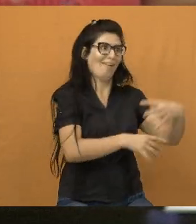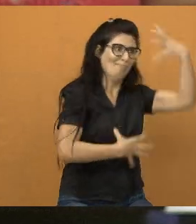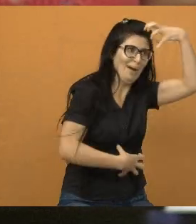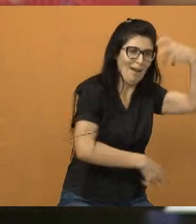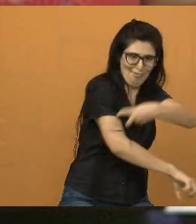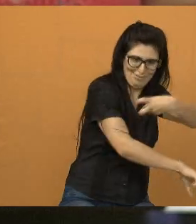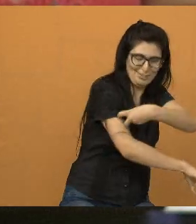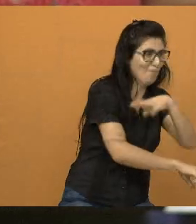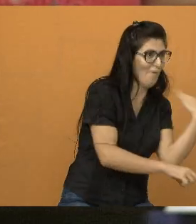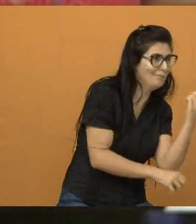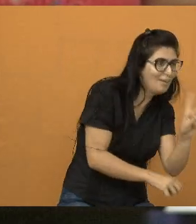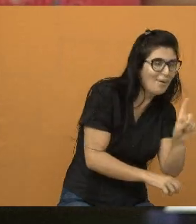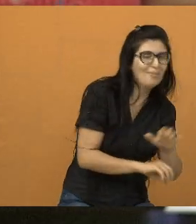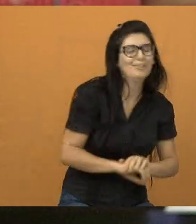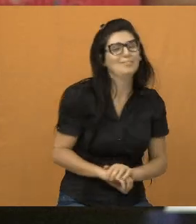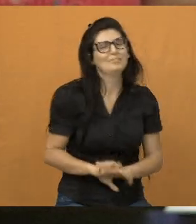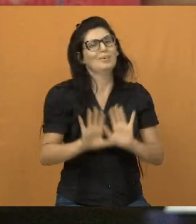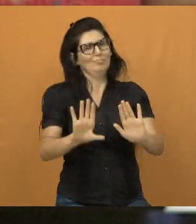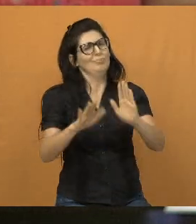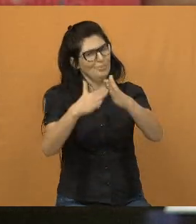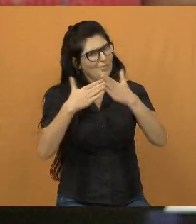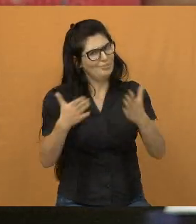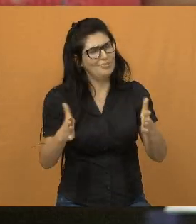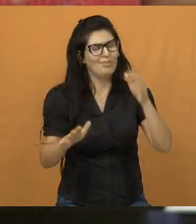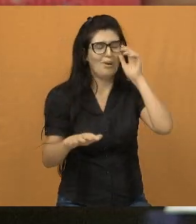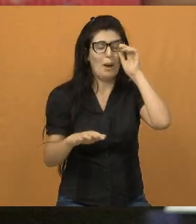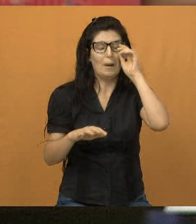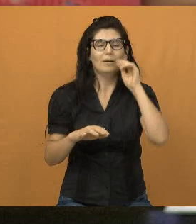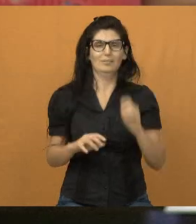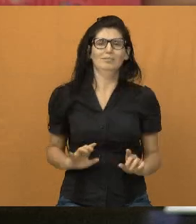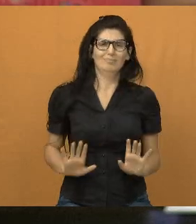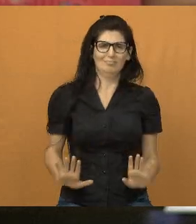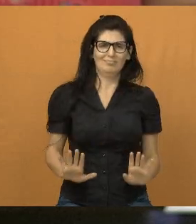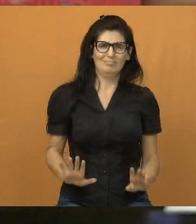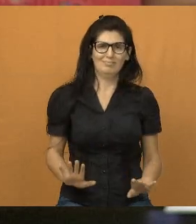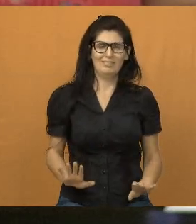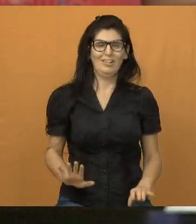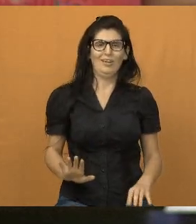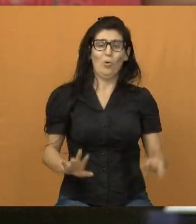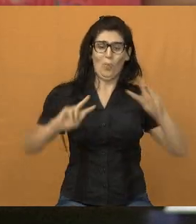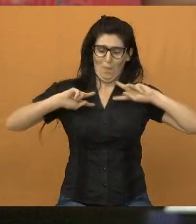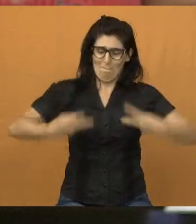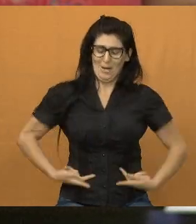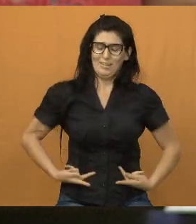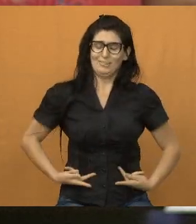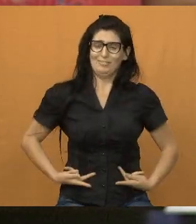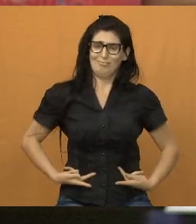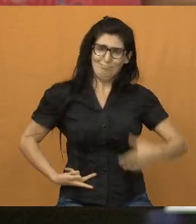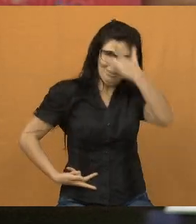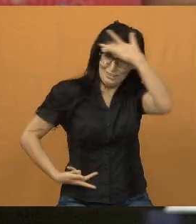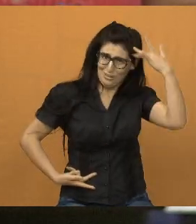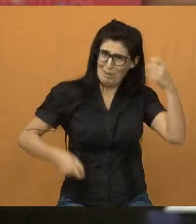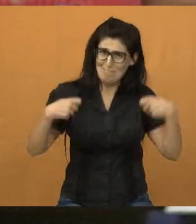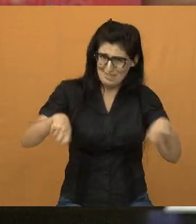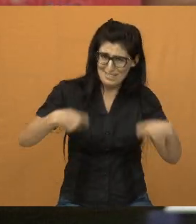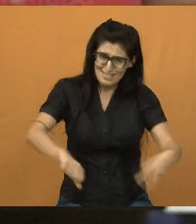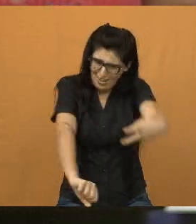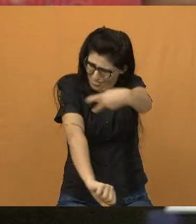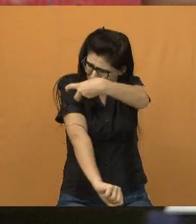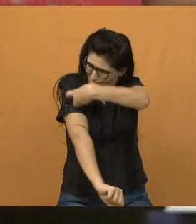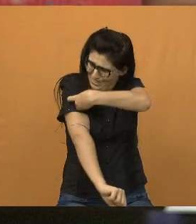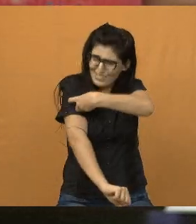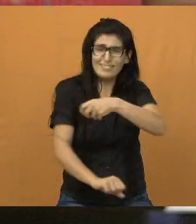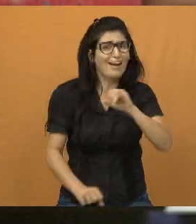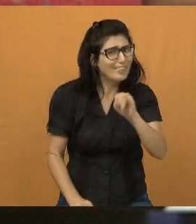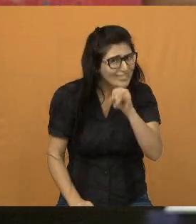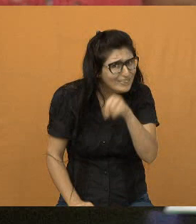não podemos nós ter comportamento de macaco e não vacinar. Nós precisamos nos vacinar para não termos, dentro de